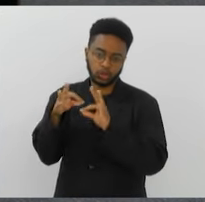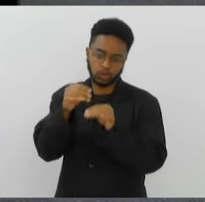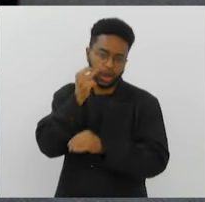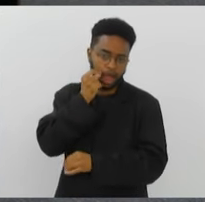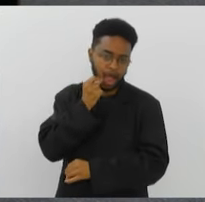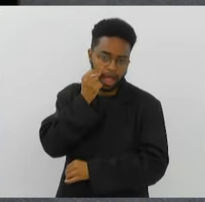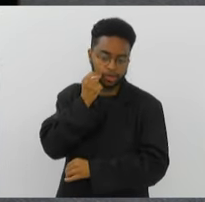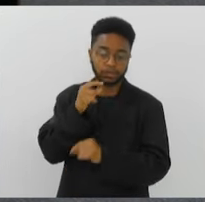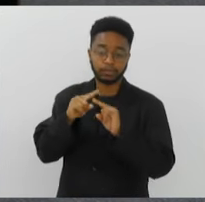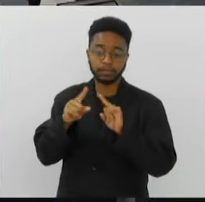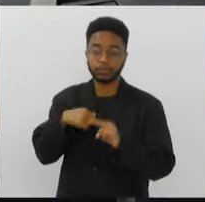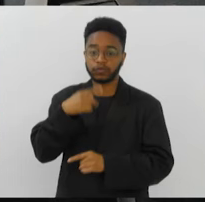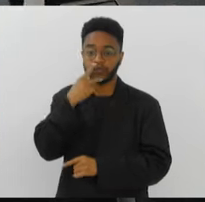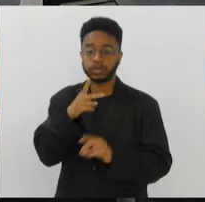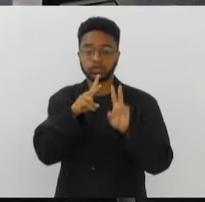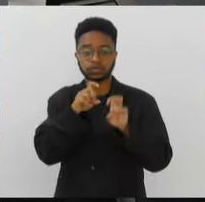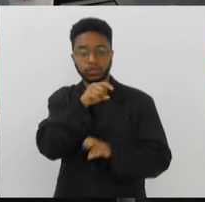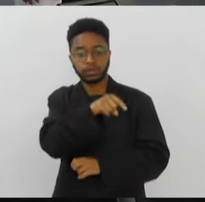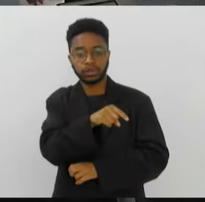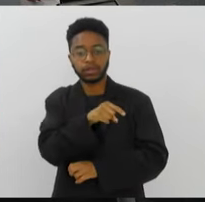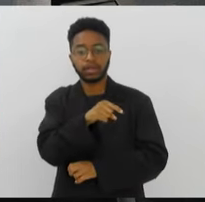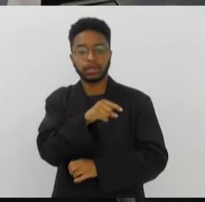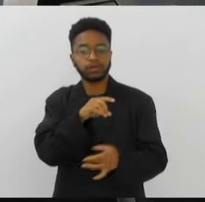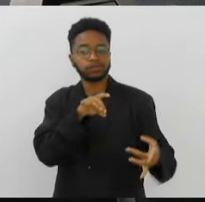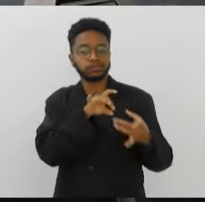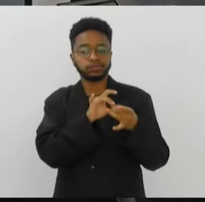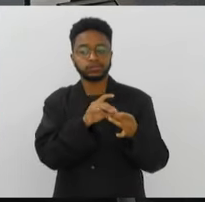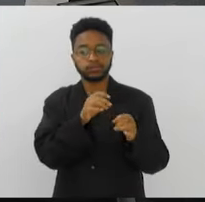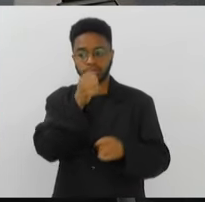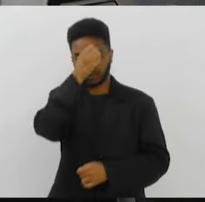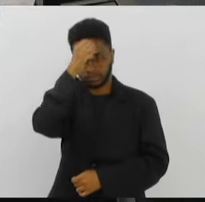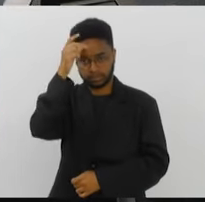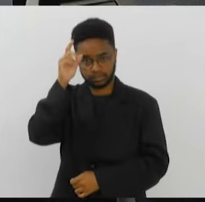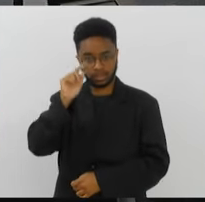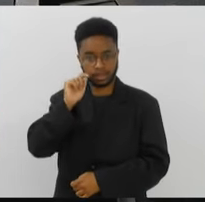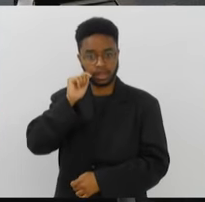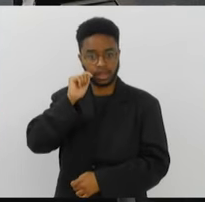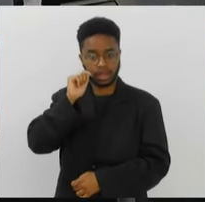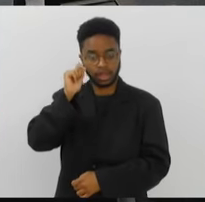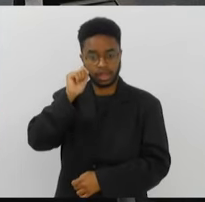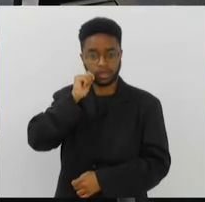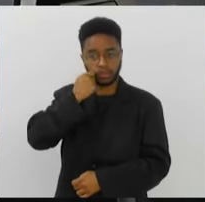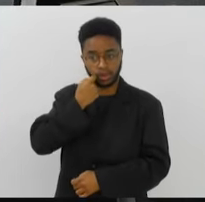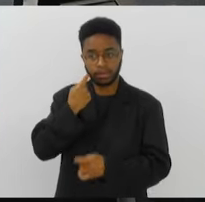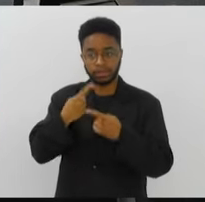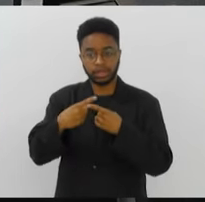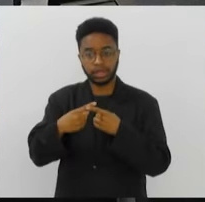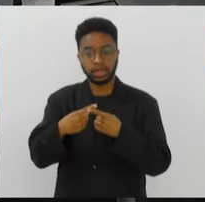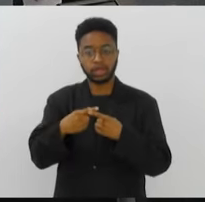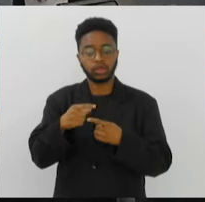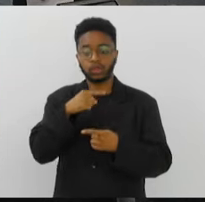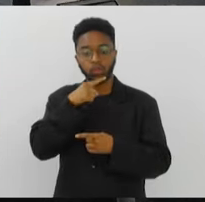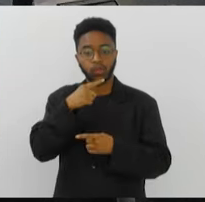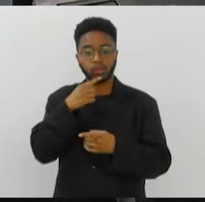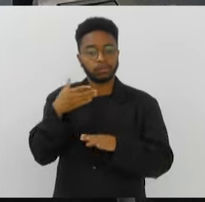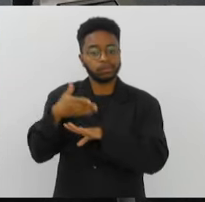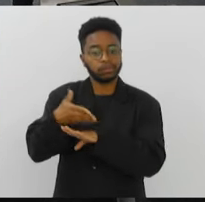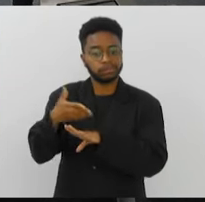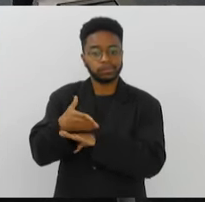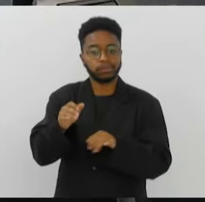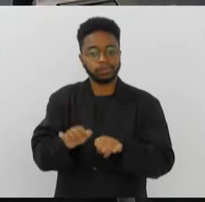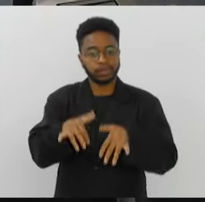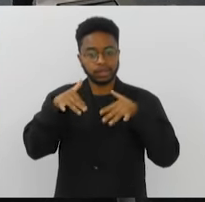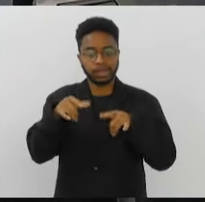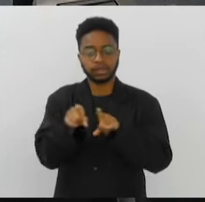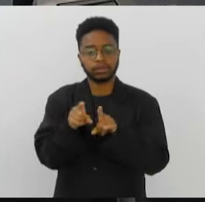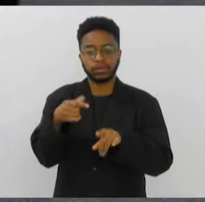ratos, mas eu estou me referindo ao vassalo do prefeito Eduardo Paes, que gazeta, não vem, não tem a hombridade de frequentar a sessão plenária, participar